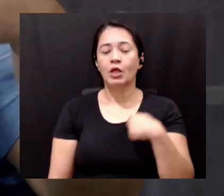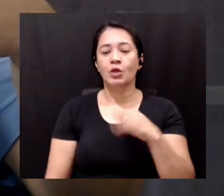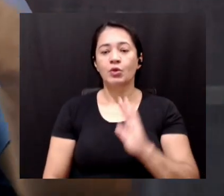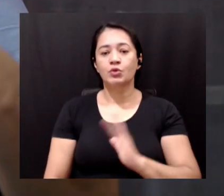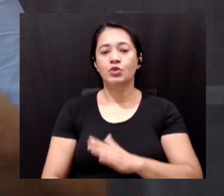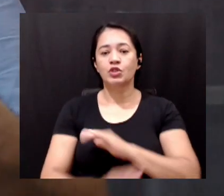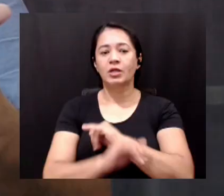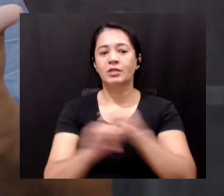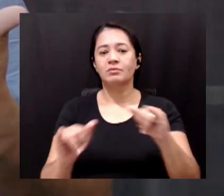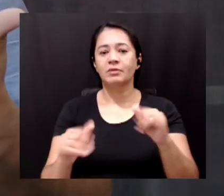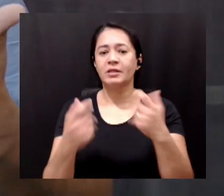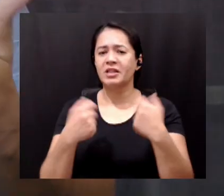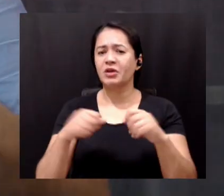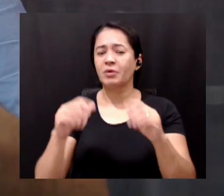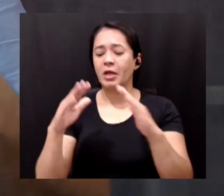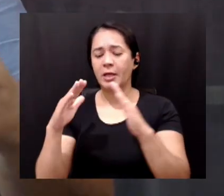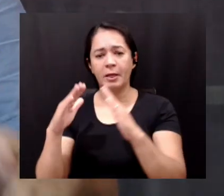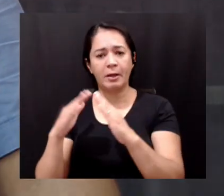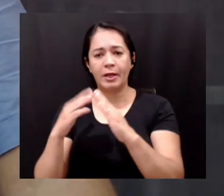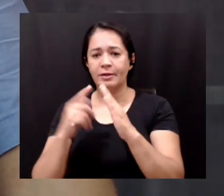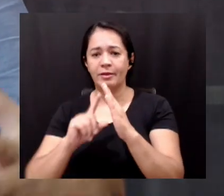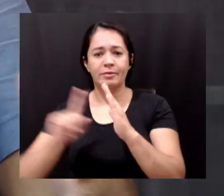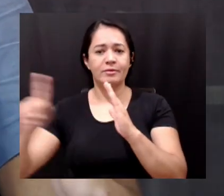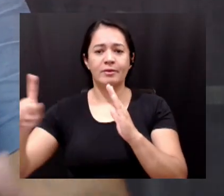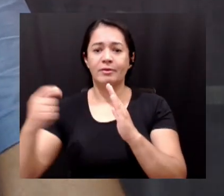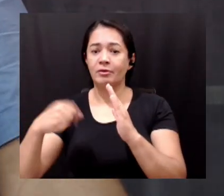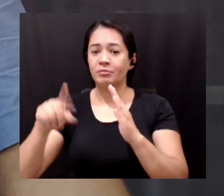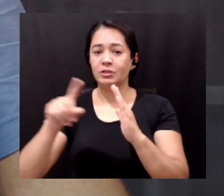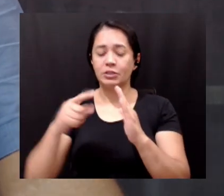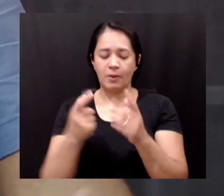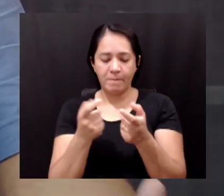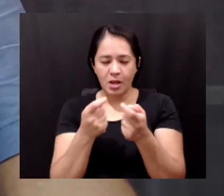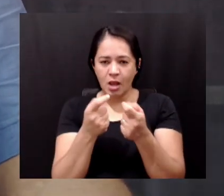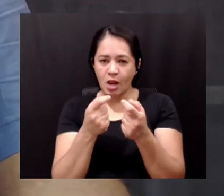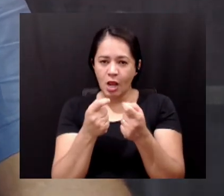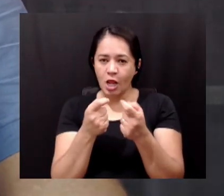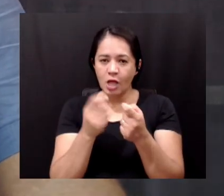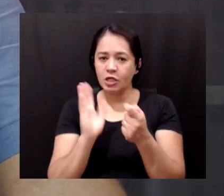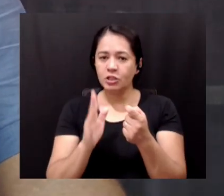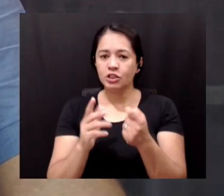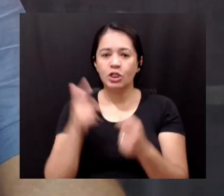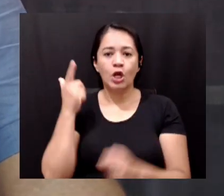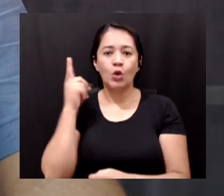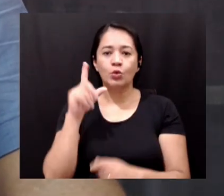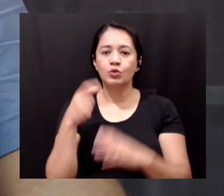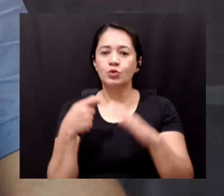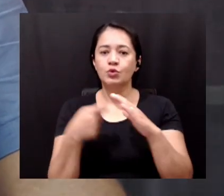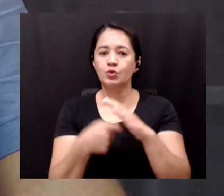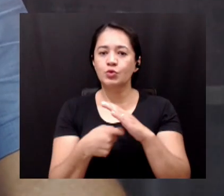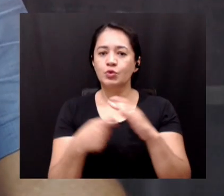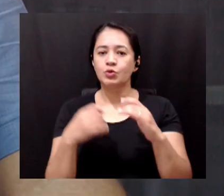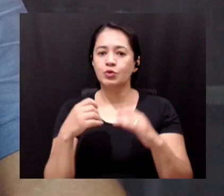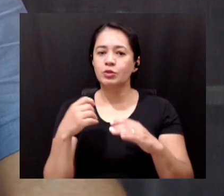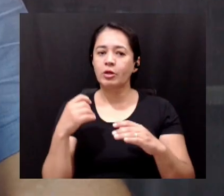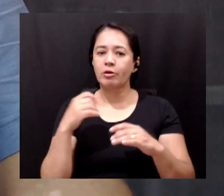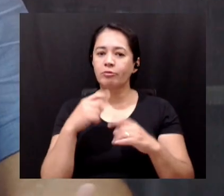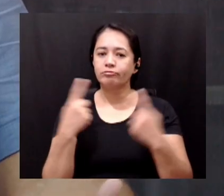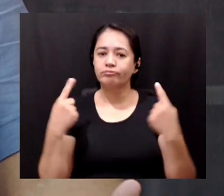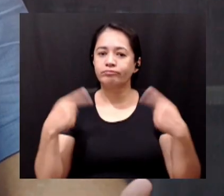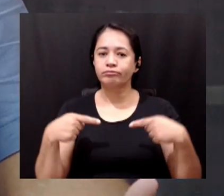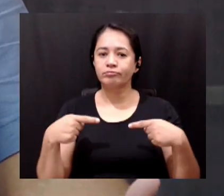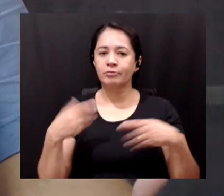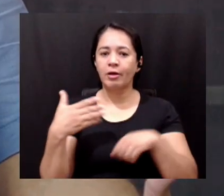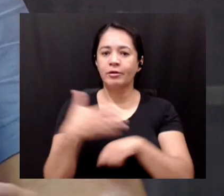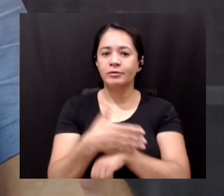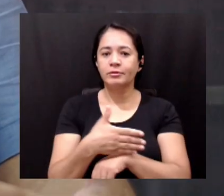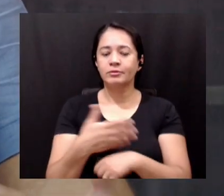ali deitado, a poucos cliques consigo jogar, né? Enfim, consigo ter acesso a isso. Por outro